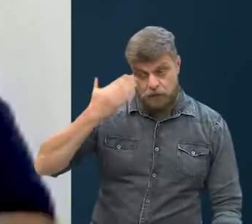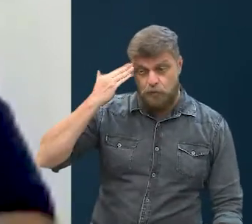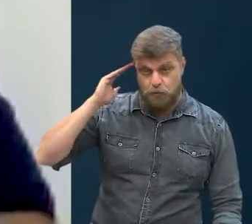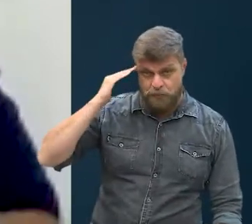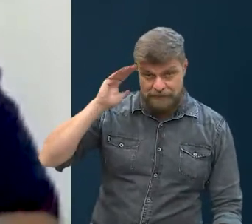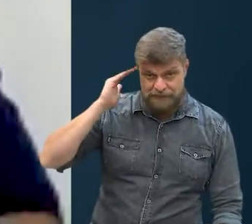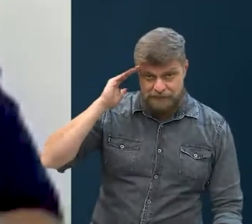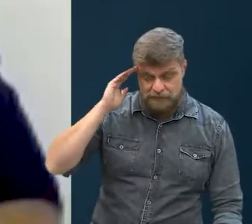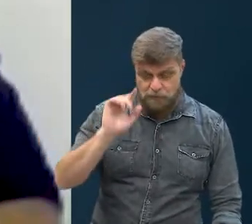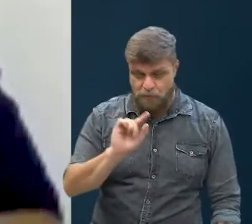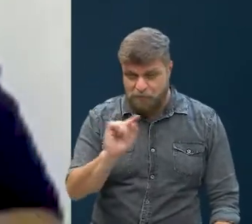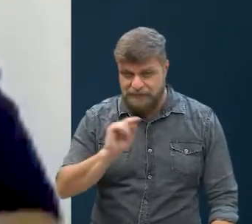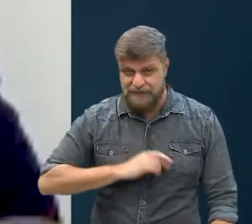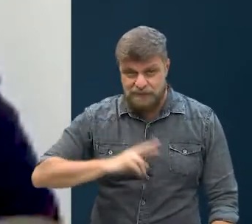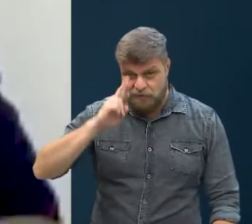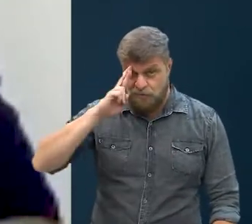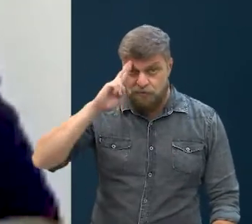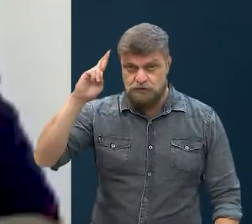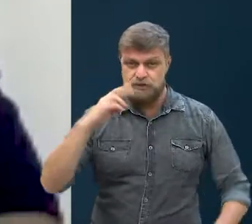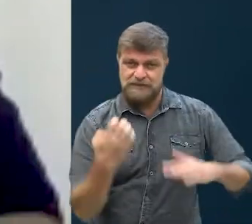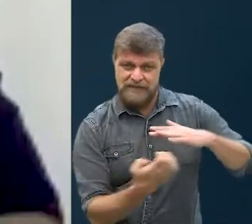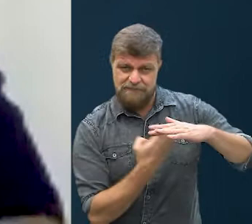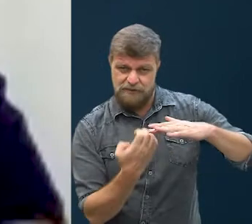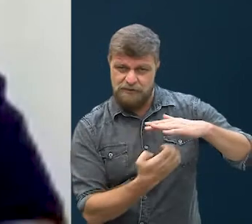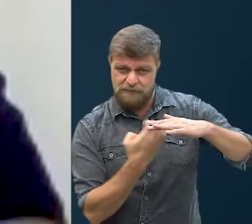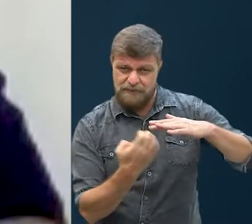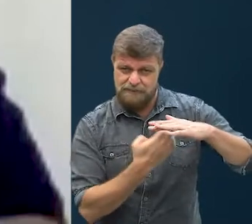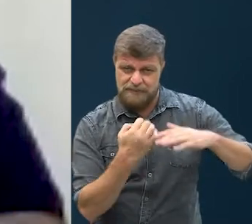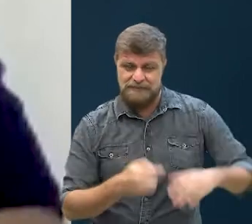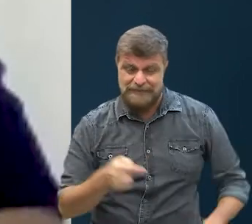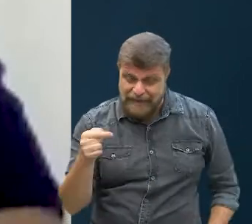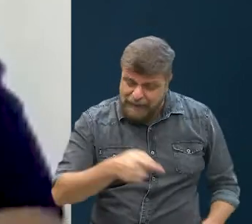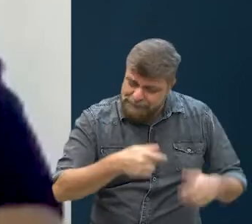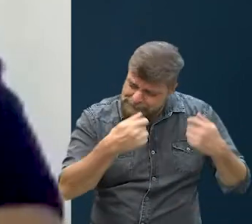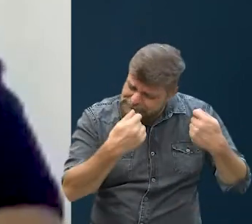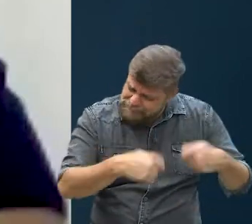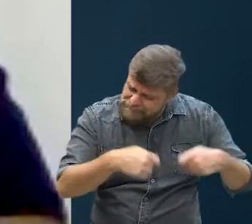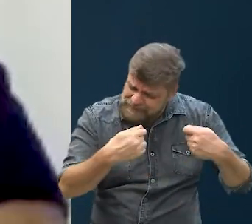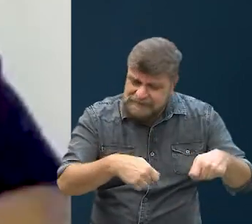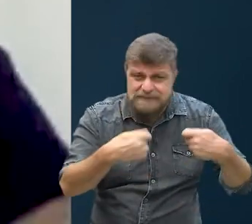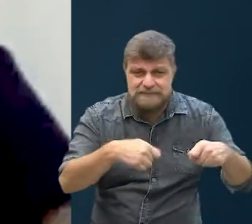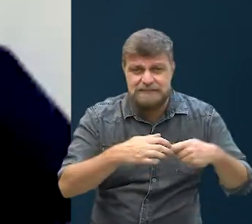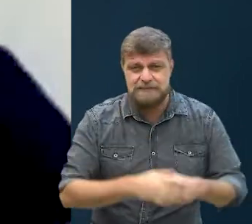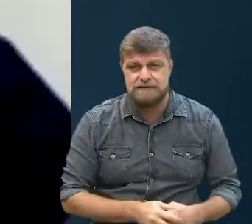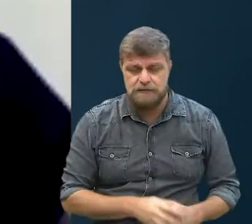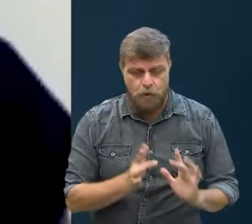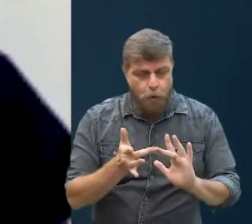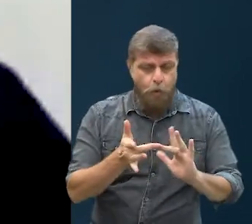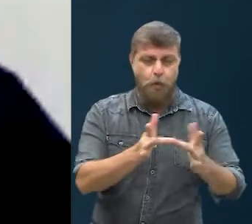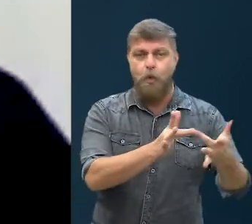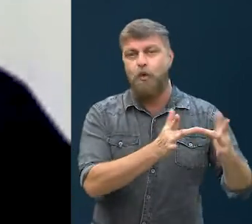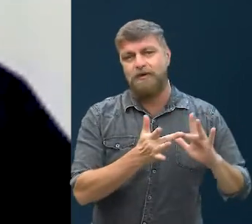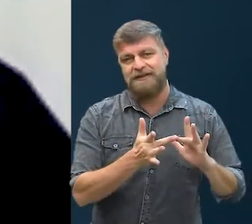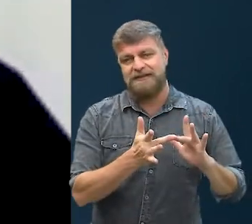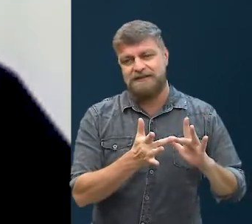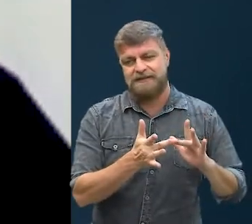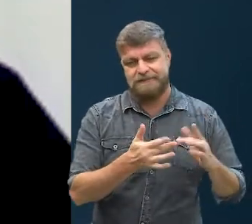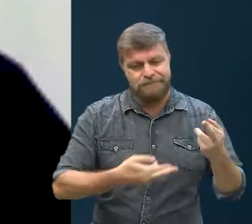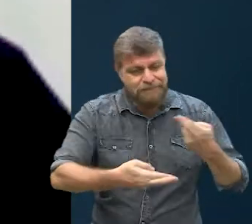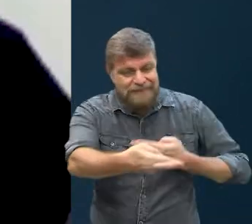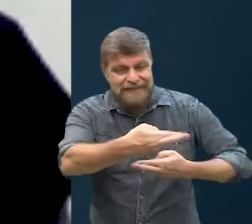que os empresários, de uma forma geral, eles precisam se conectar com o